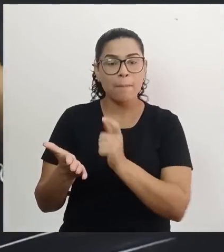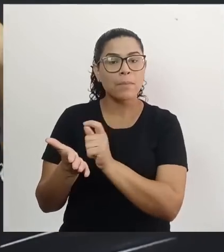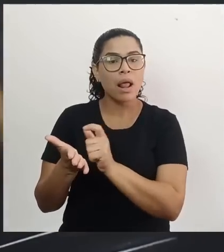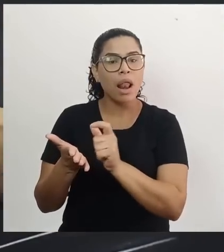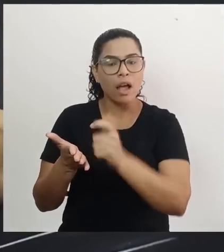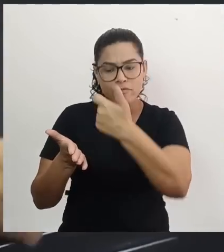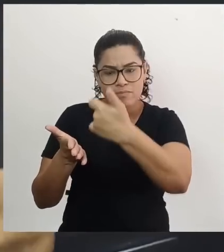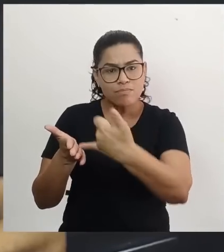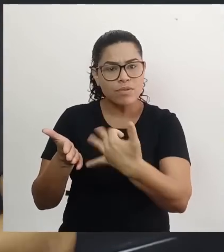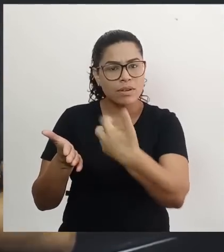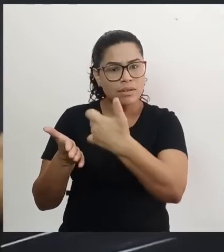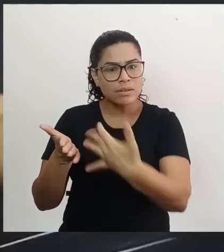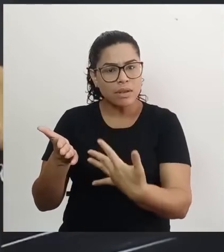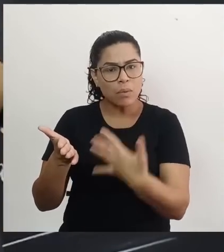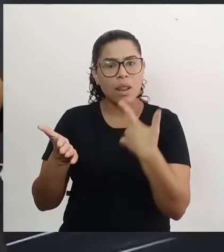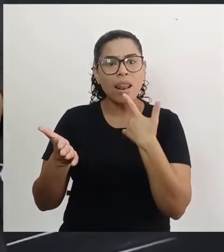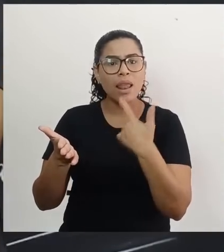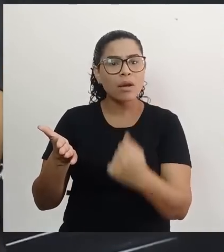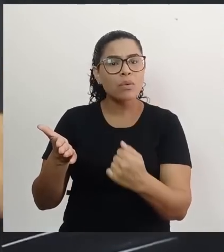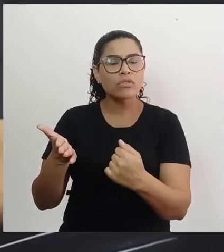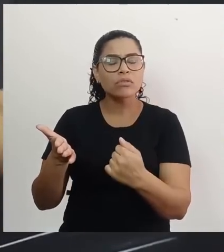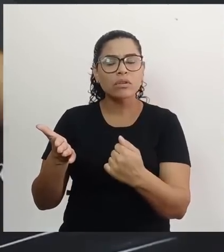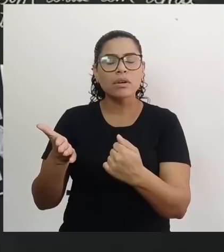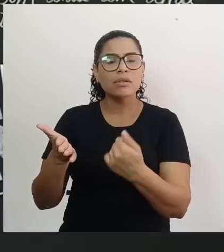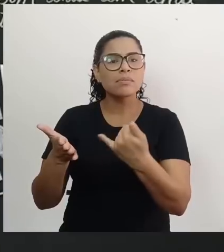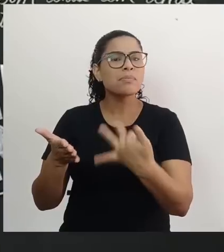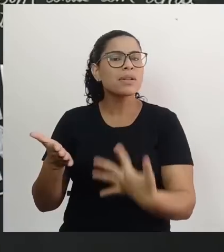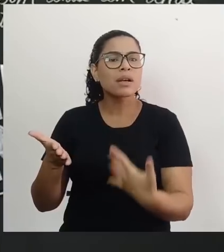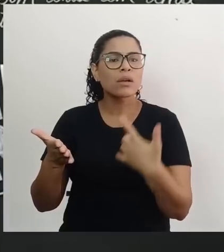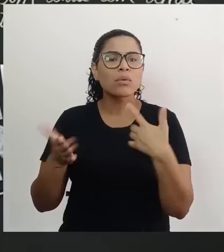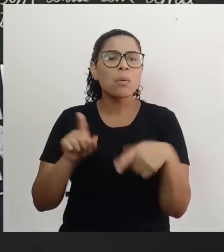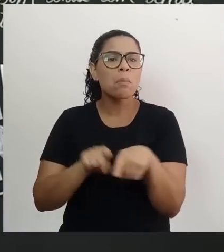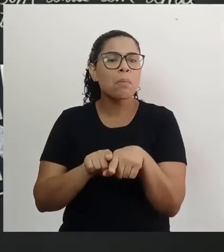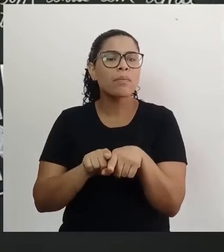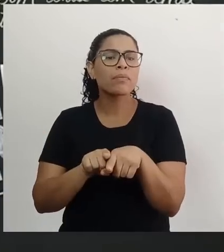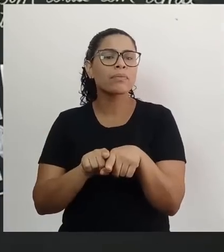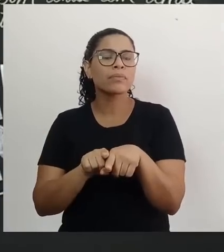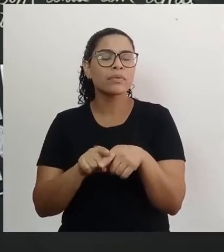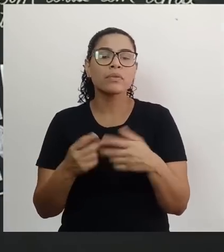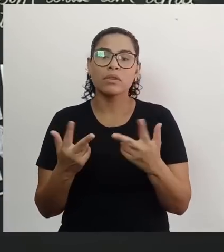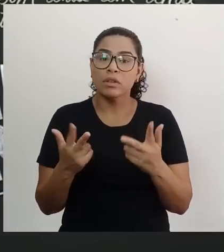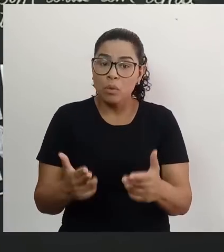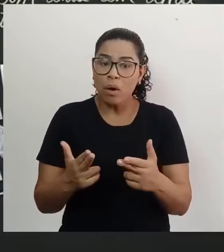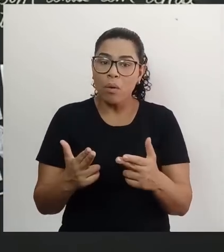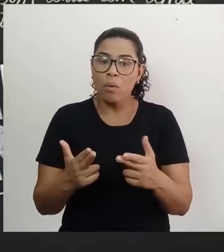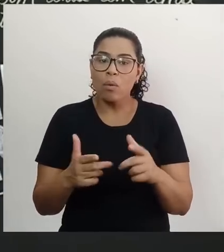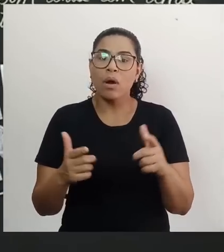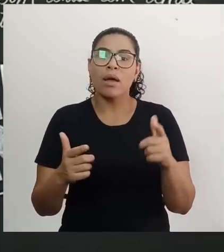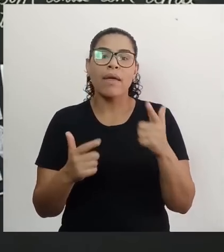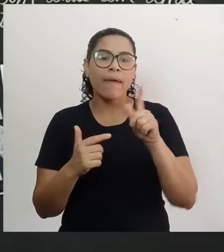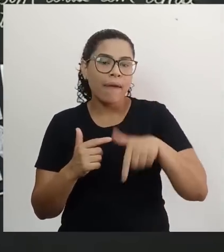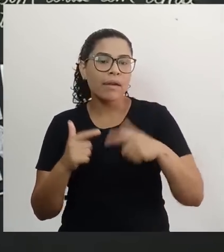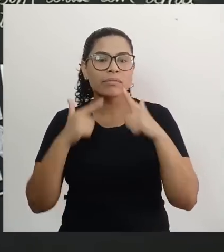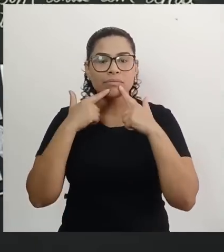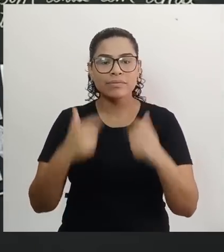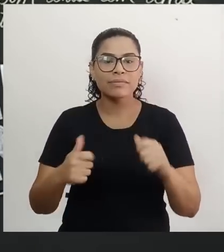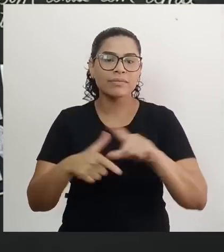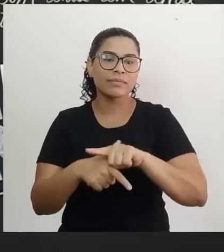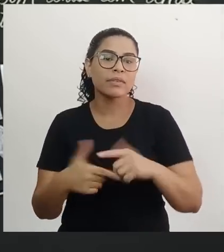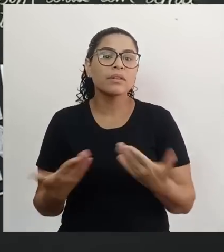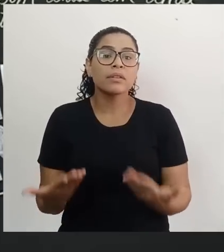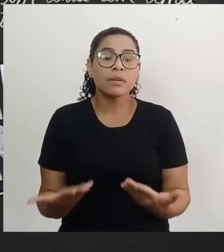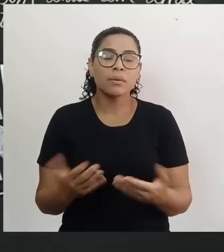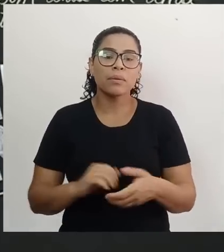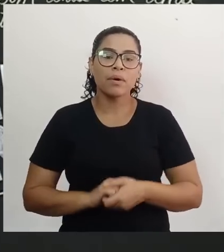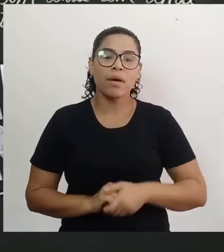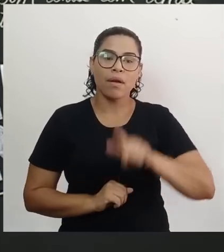palavras, explicações linguísticas sobre a língua. No caso do editorial, ele tem esse caráter metalinguístico porque é um texto